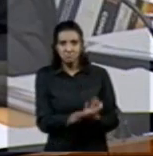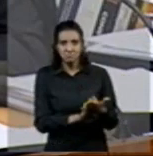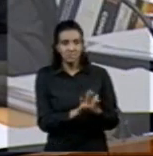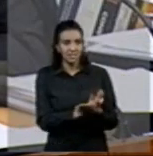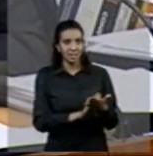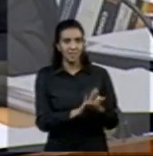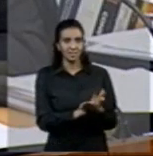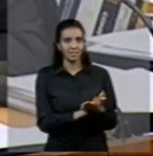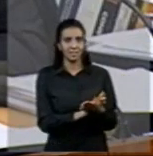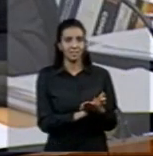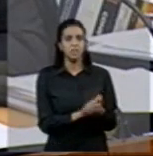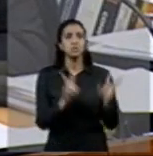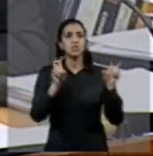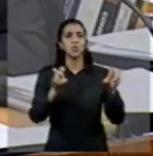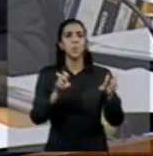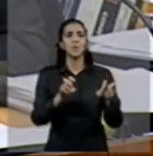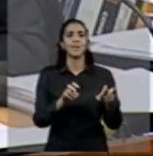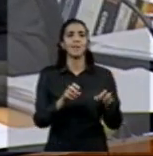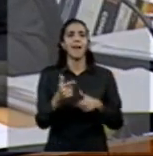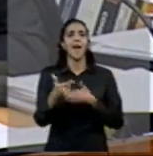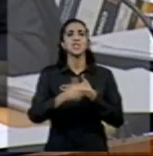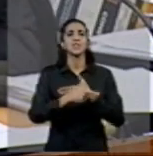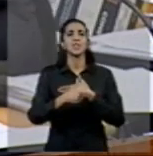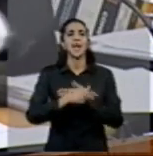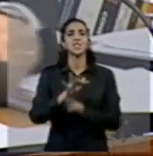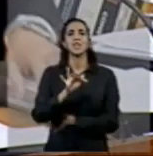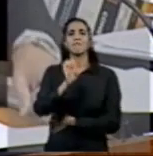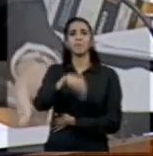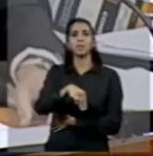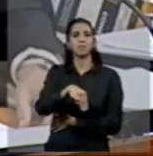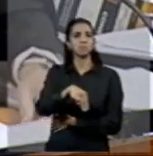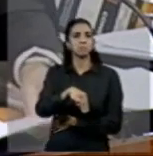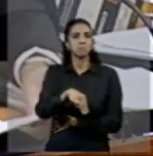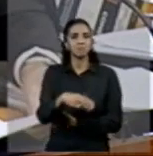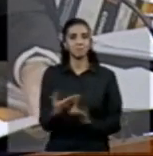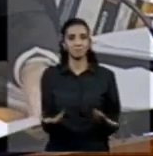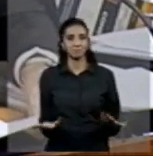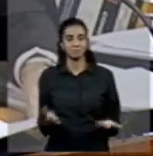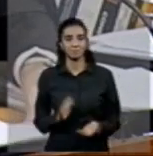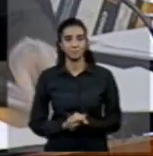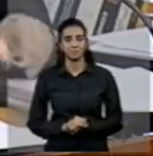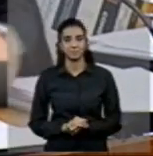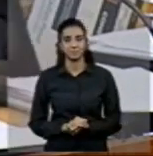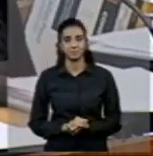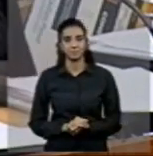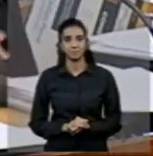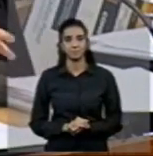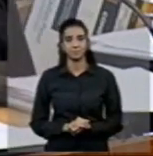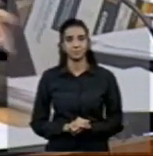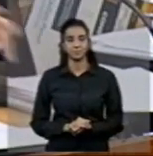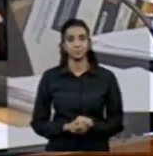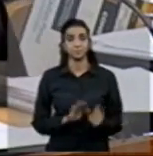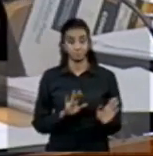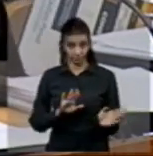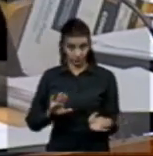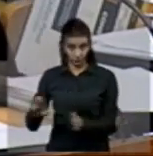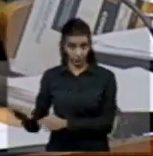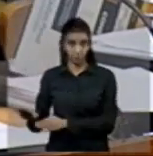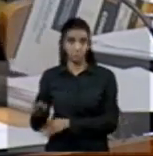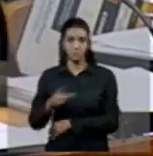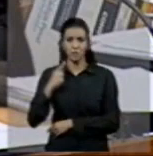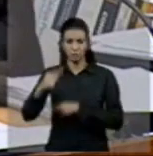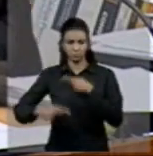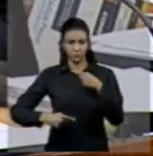realmente atividade fim. Qual é o objetivo da Cenibra? Então, o fluxo começa, e vou fazer um